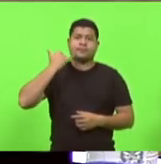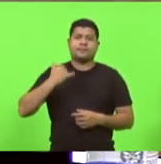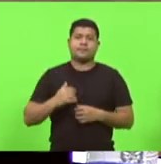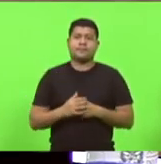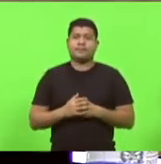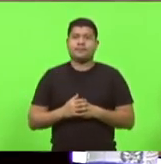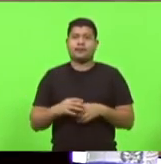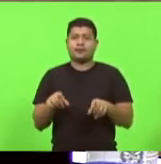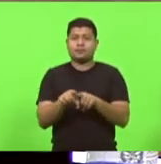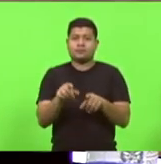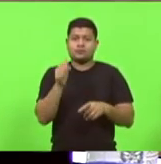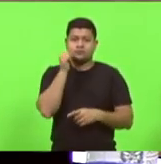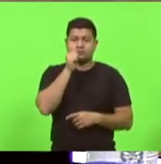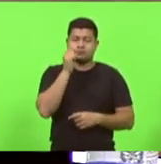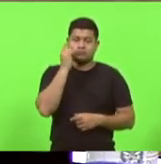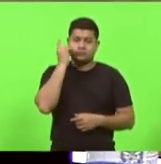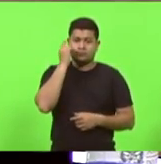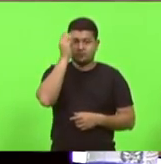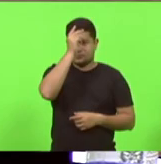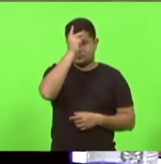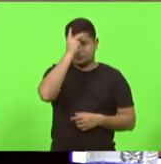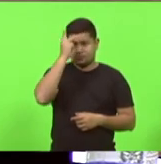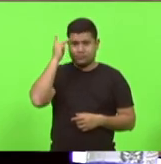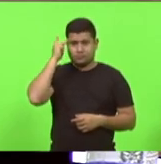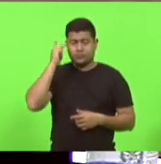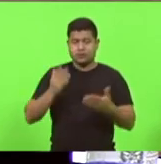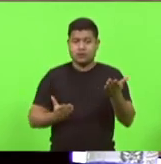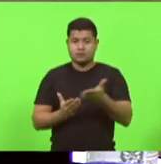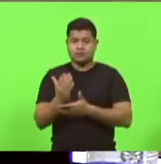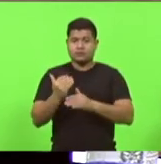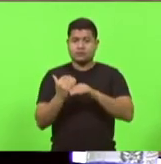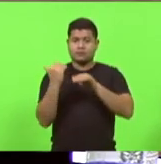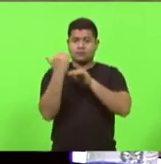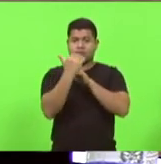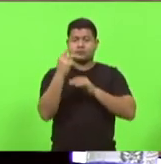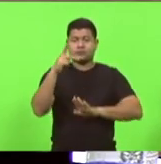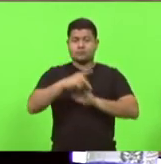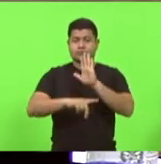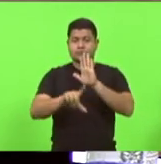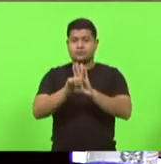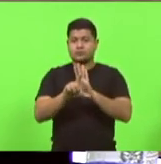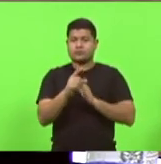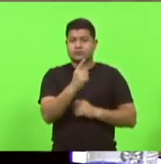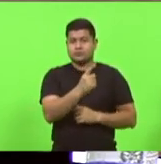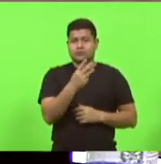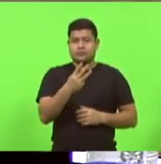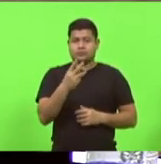e a senhora deputada Paulinha, foi aprovado por maioria em turno único o projeto de lei